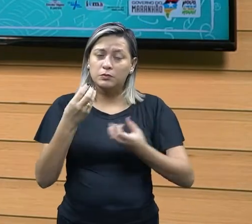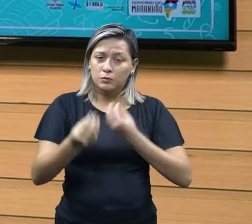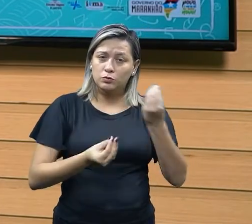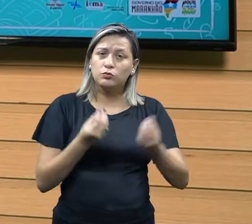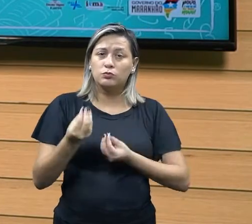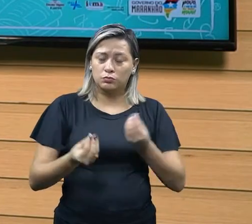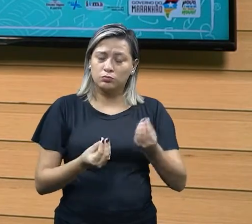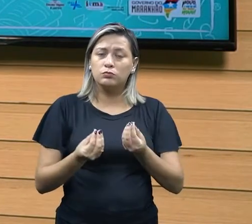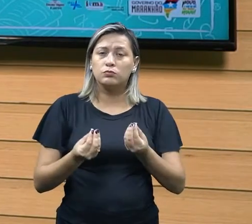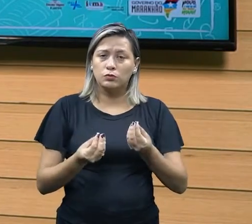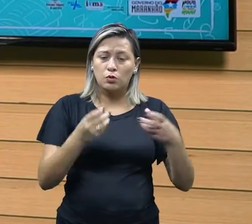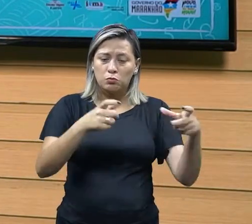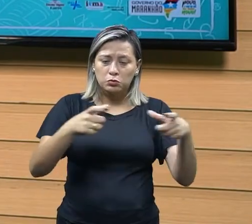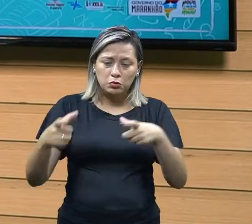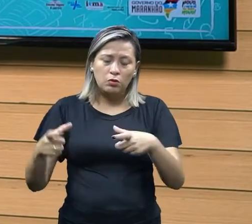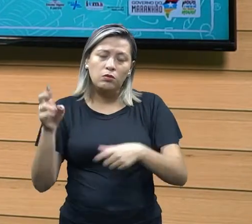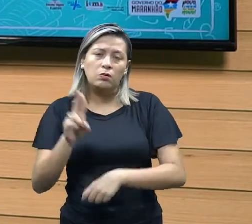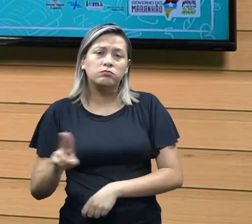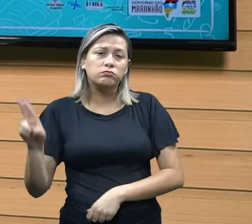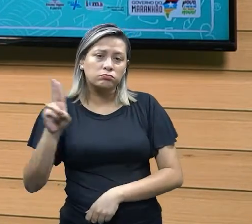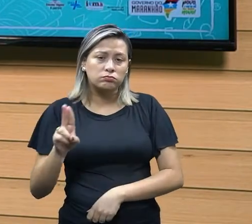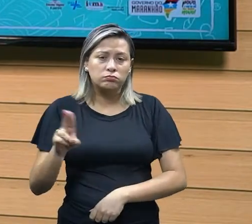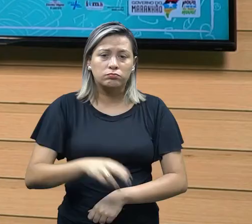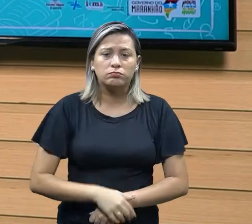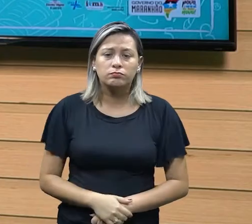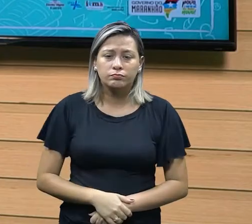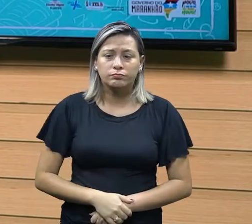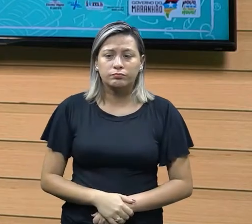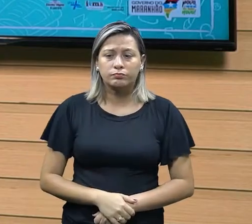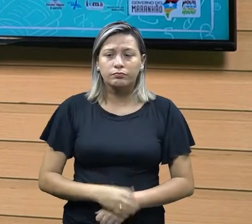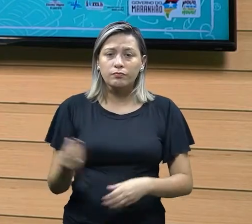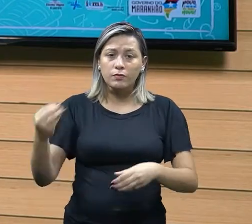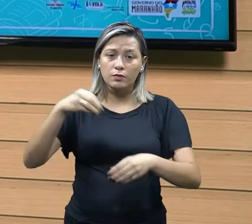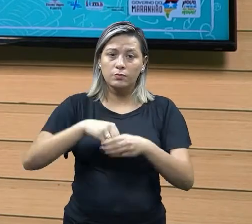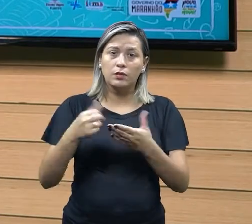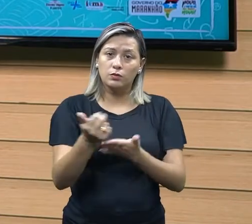estar trabalhando. Então, dentro do